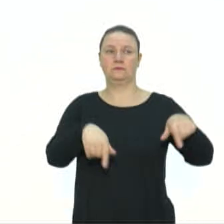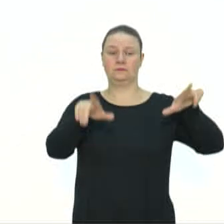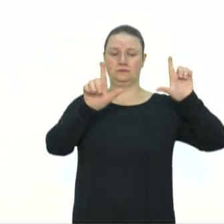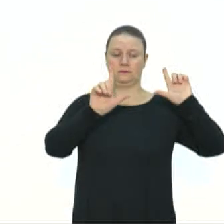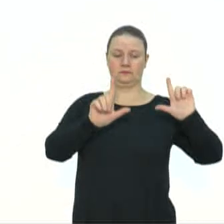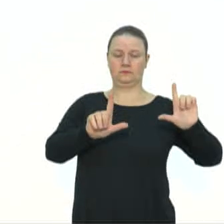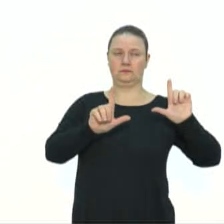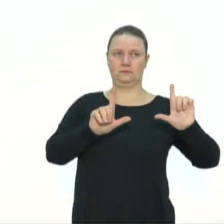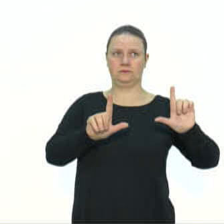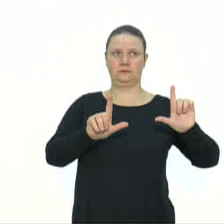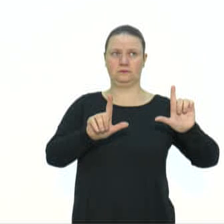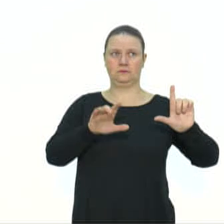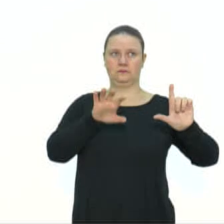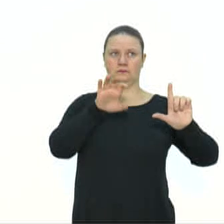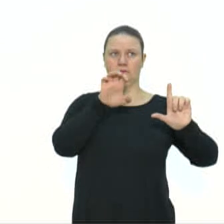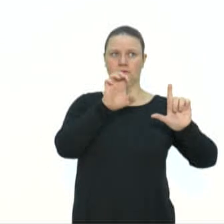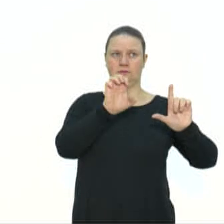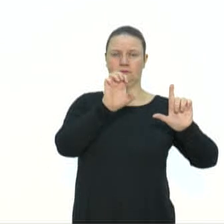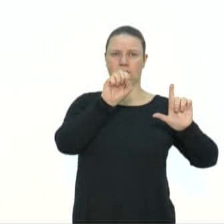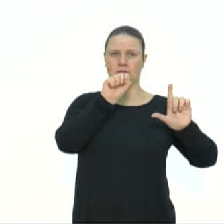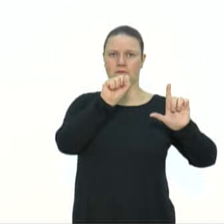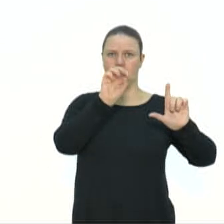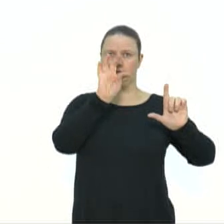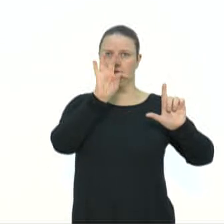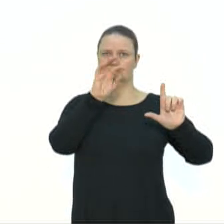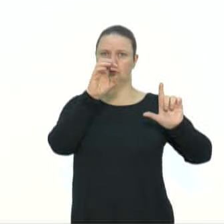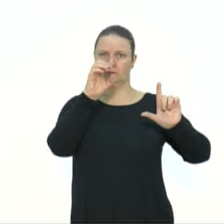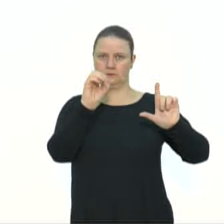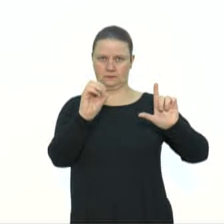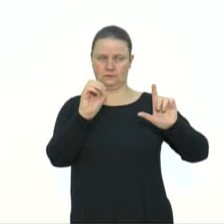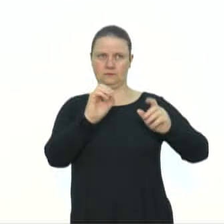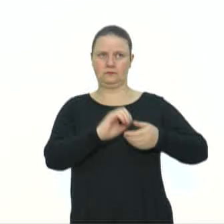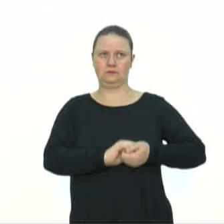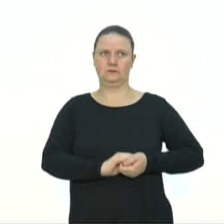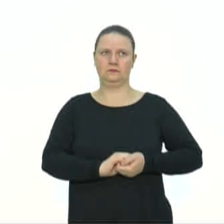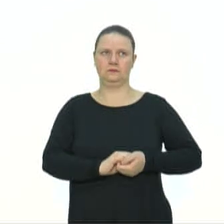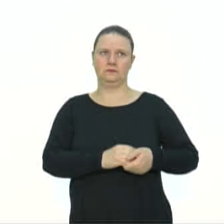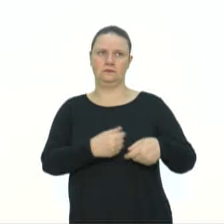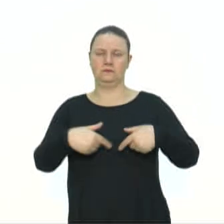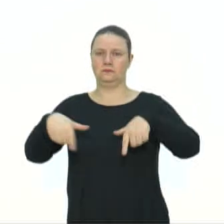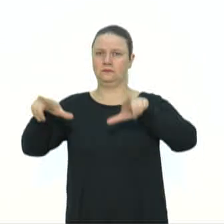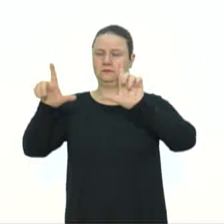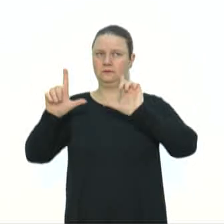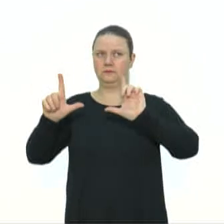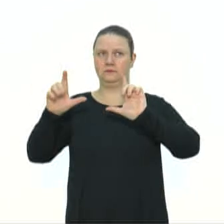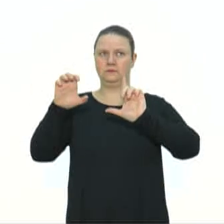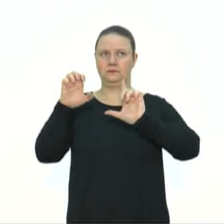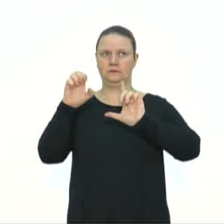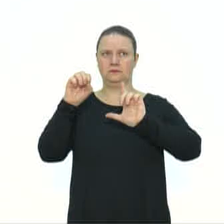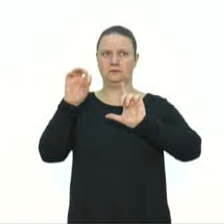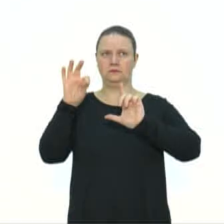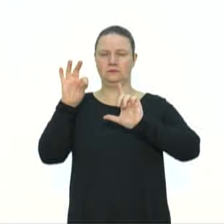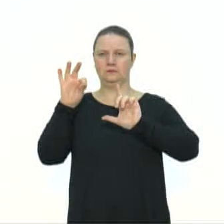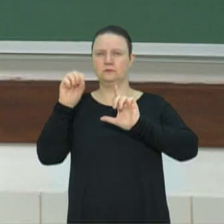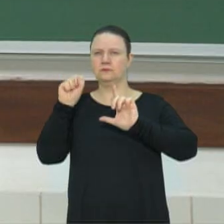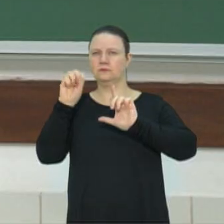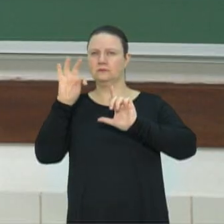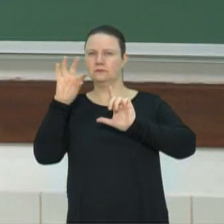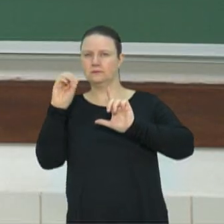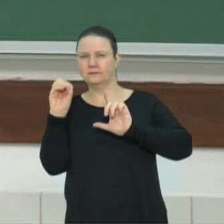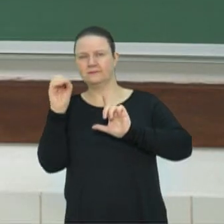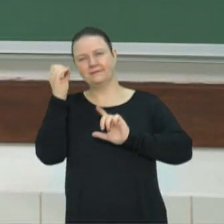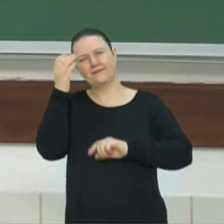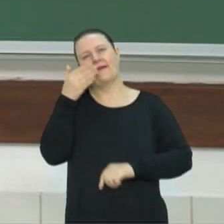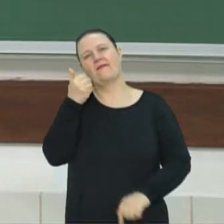Antes ordenar o escritório era esto. Antes subir no arquivo era esto. Muito fácil,